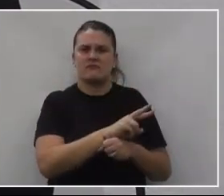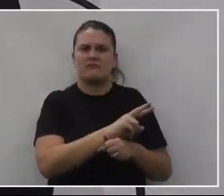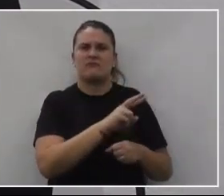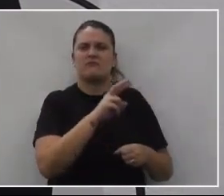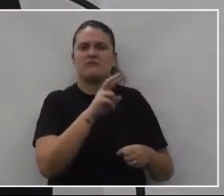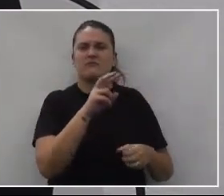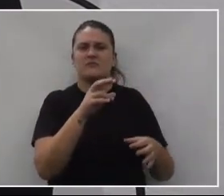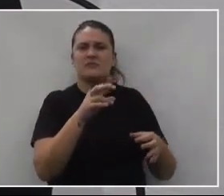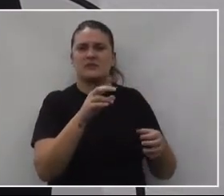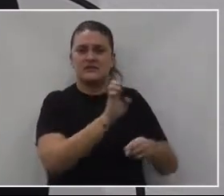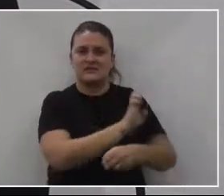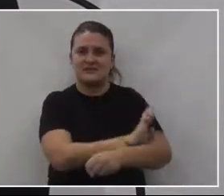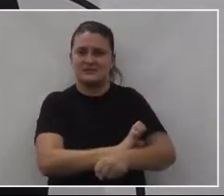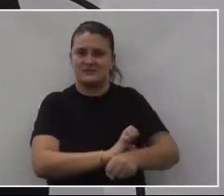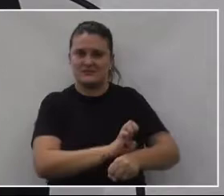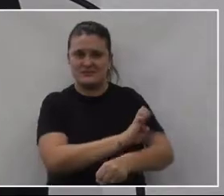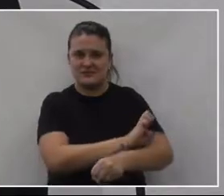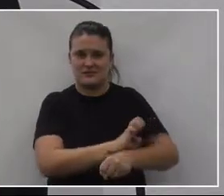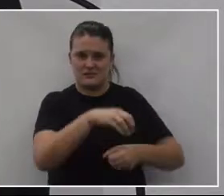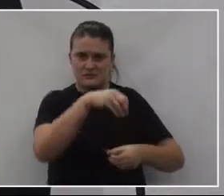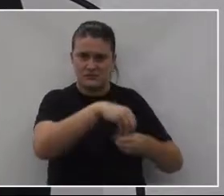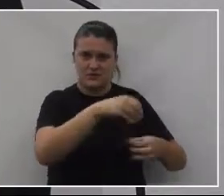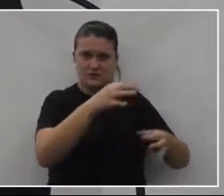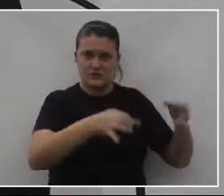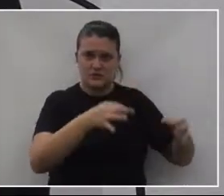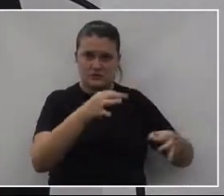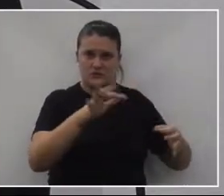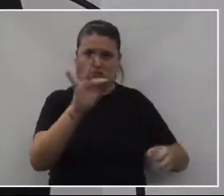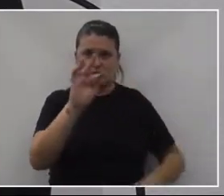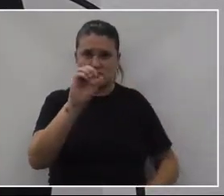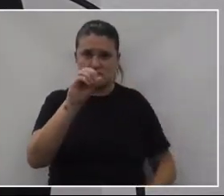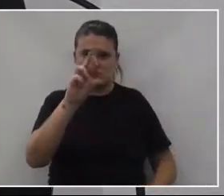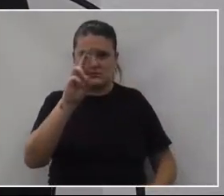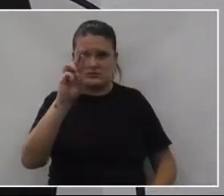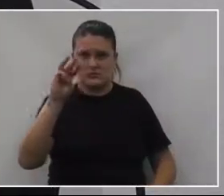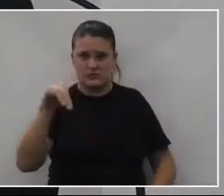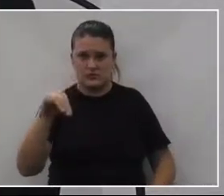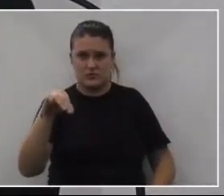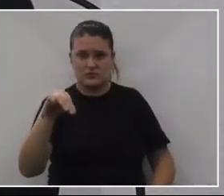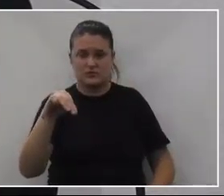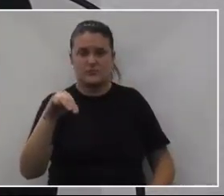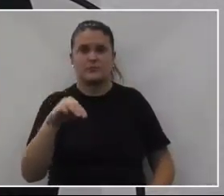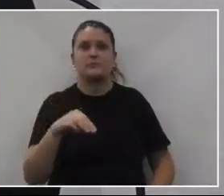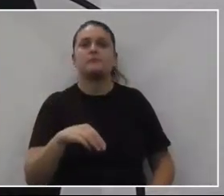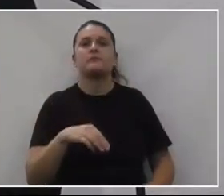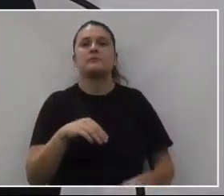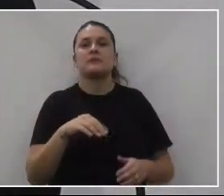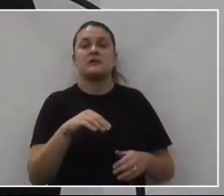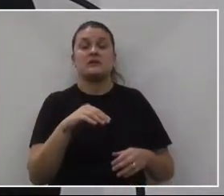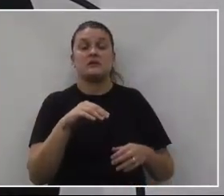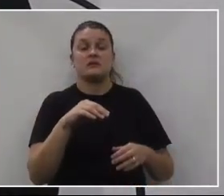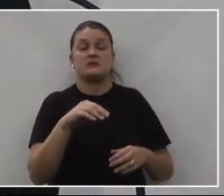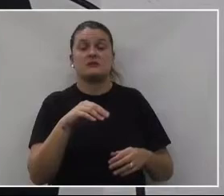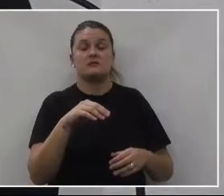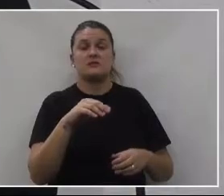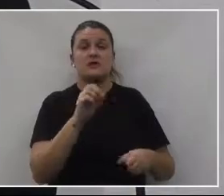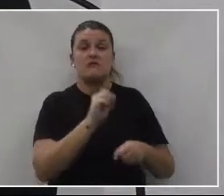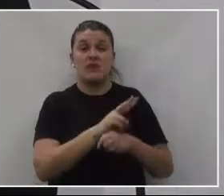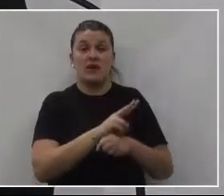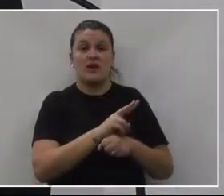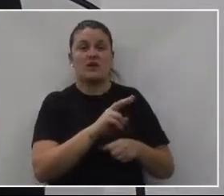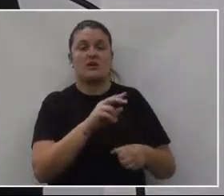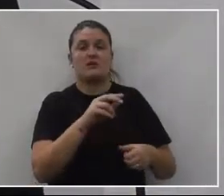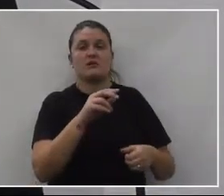de Justiça de um estágio lá no fórum para vaga de ensino médio, não de graduação, como é muito comum, curso de